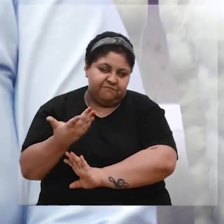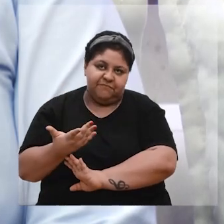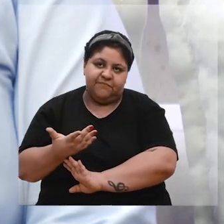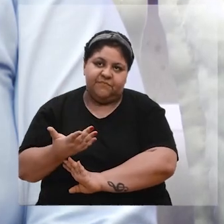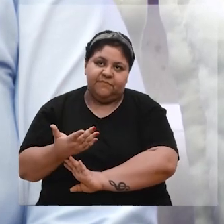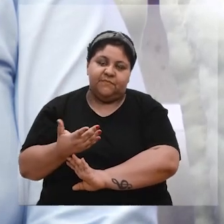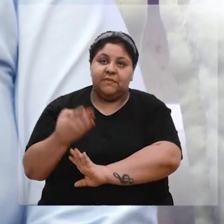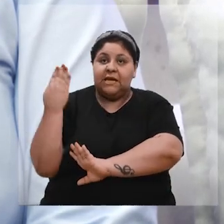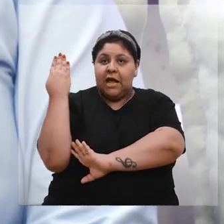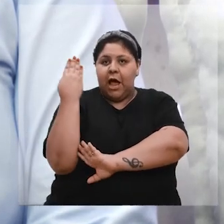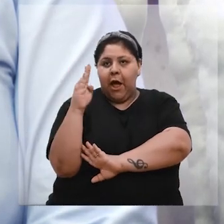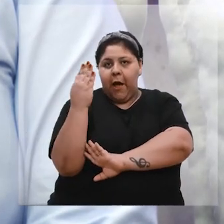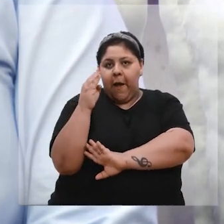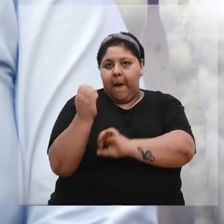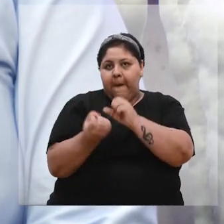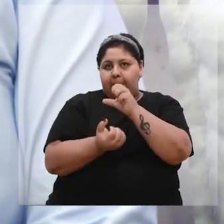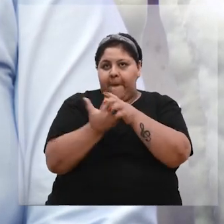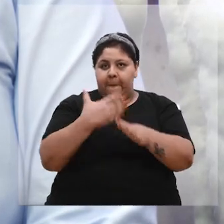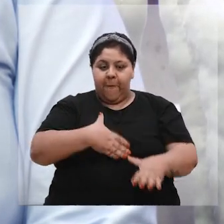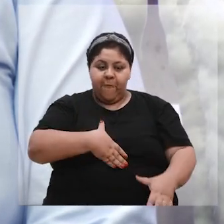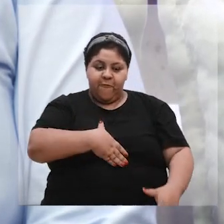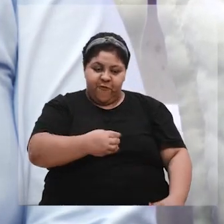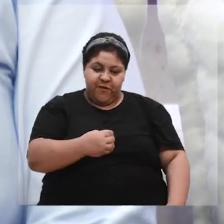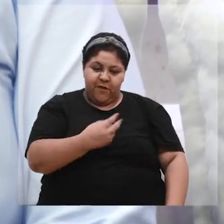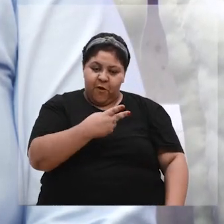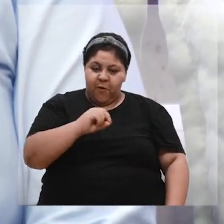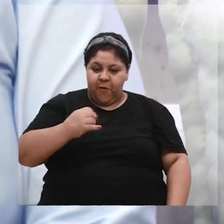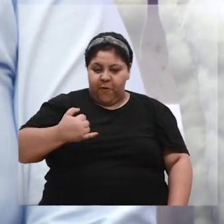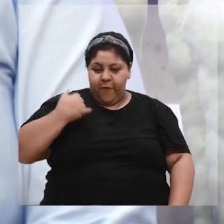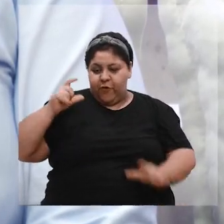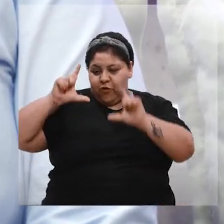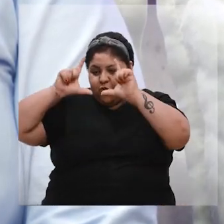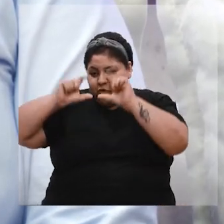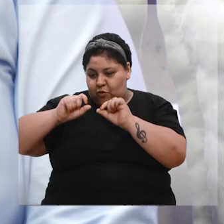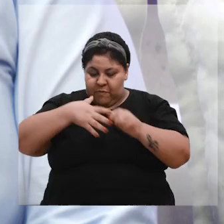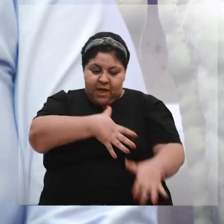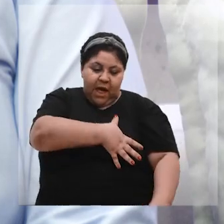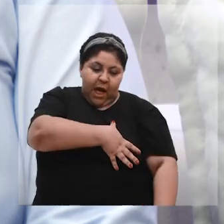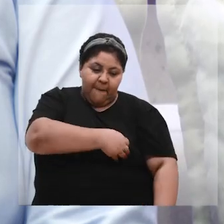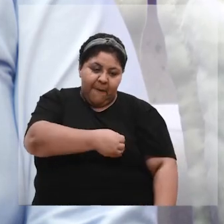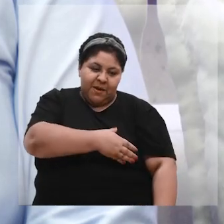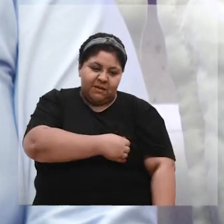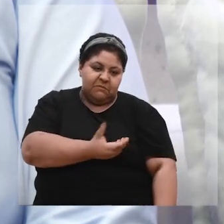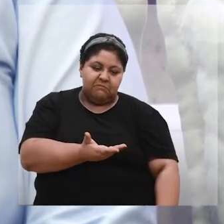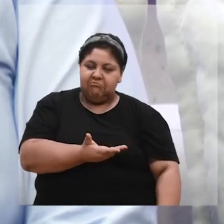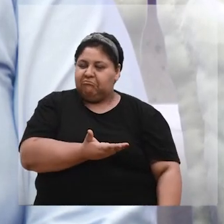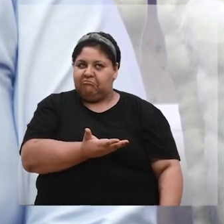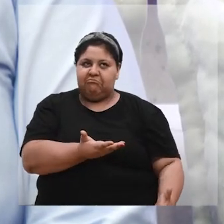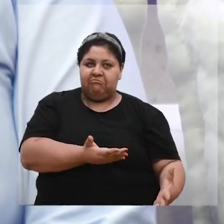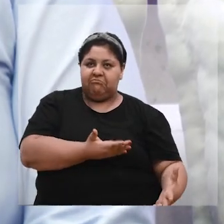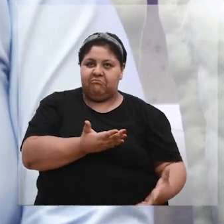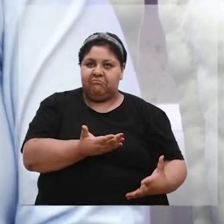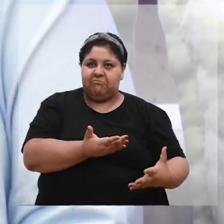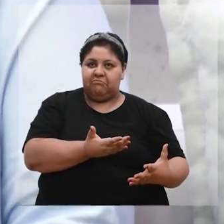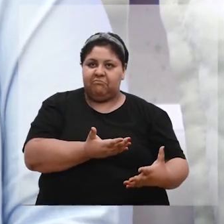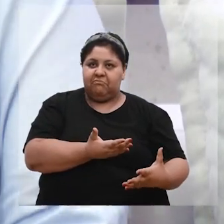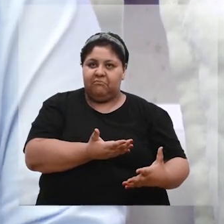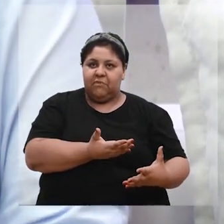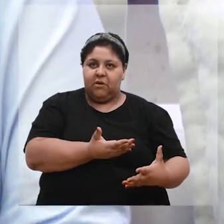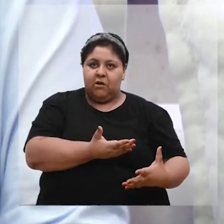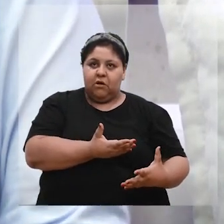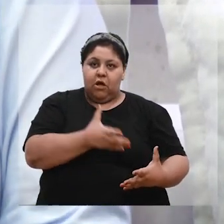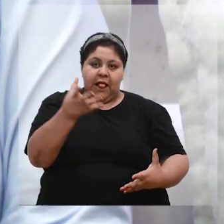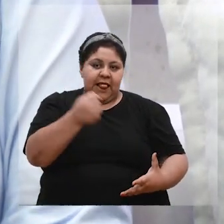dizer, a gente era biologicamente, a gente foi feita para ter filho aos 20 anos, dormir, amamentar, né? A